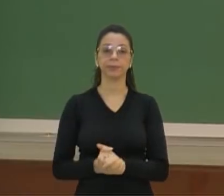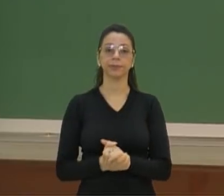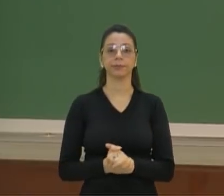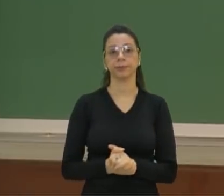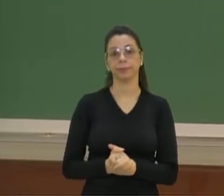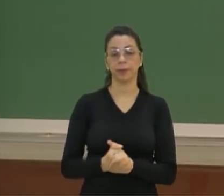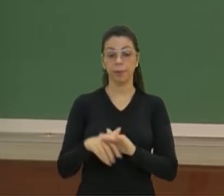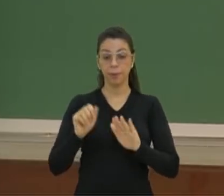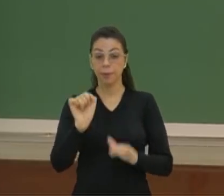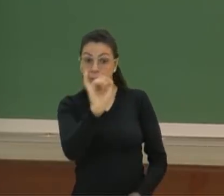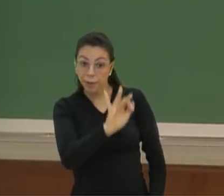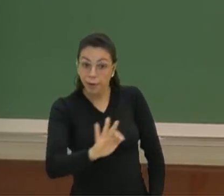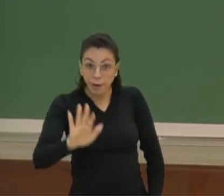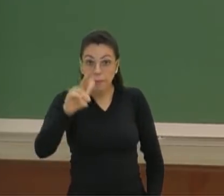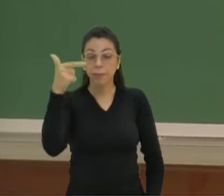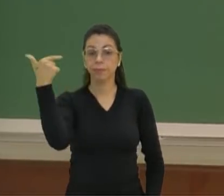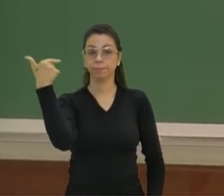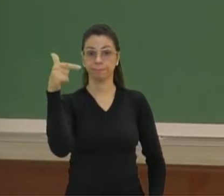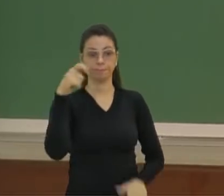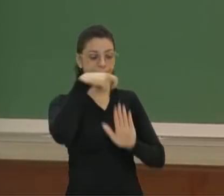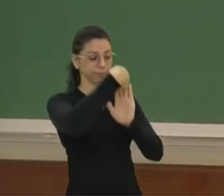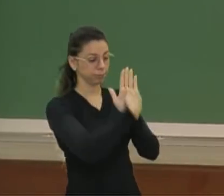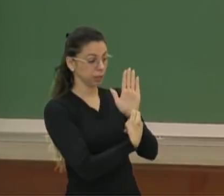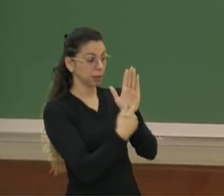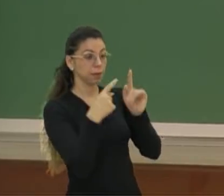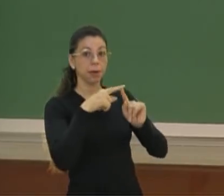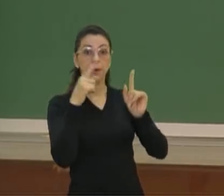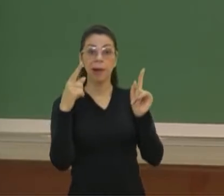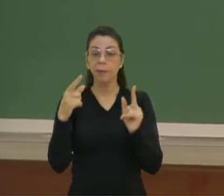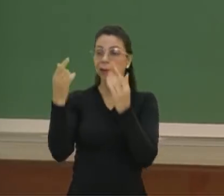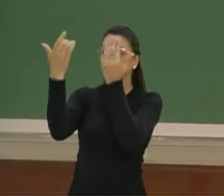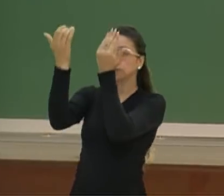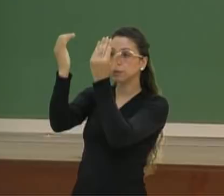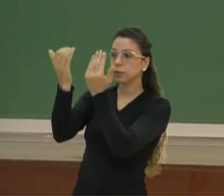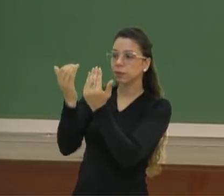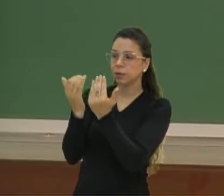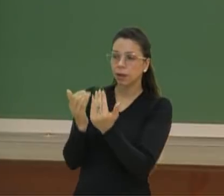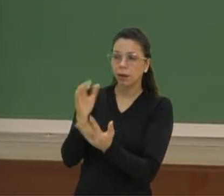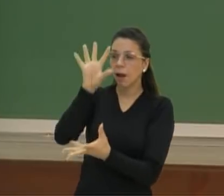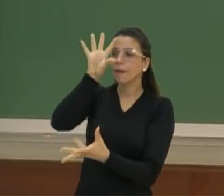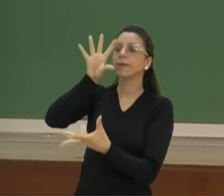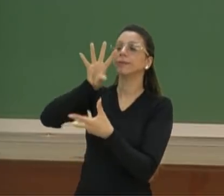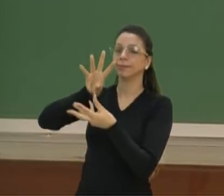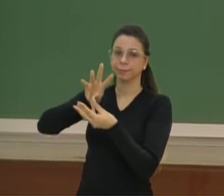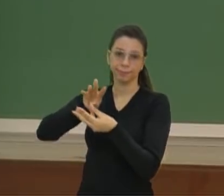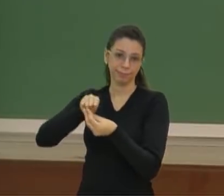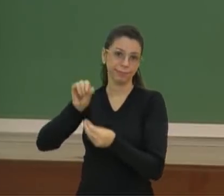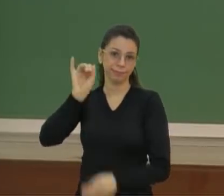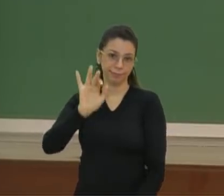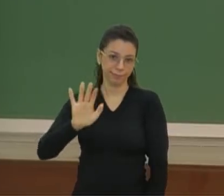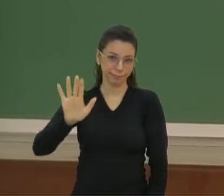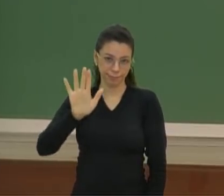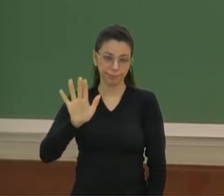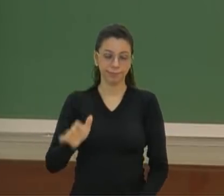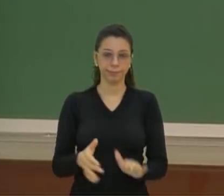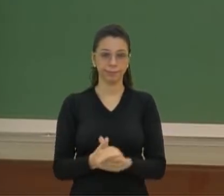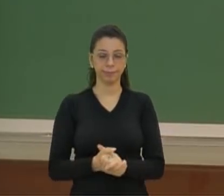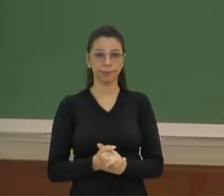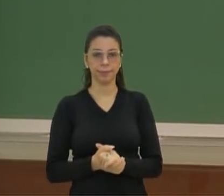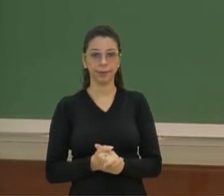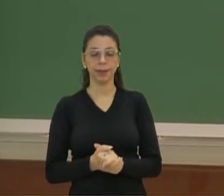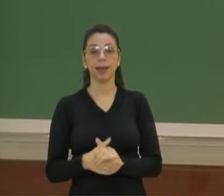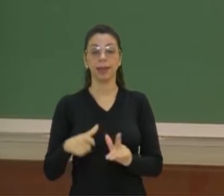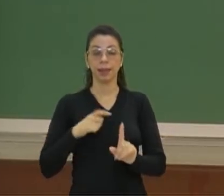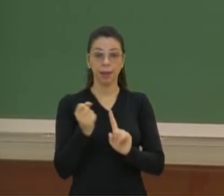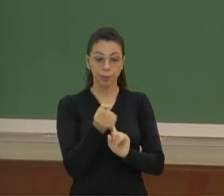tem texto nenhum, mas só observando a gente consegue entender e interpretar o que elas querem dizer. Como diz aquele ditado, uma